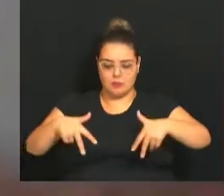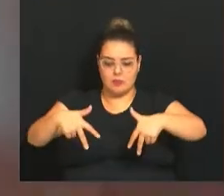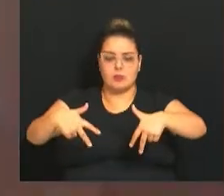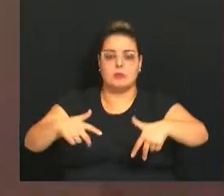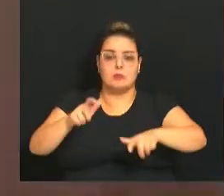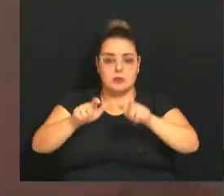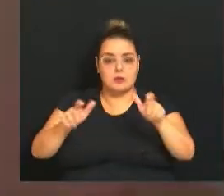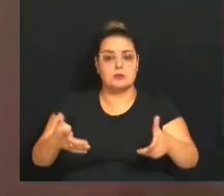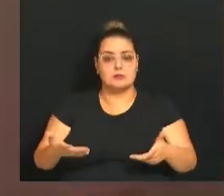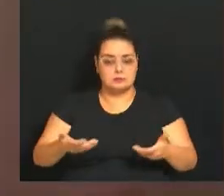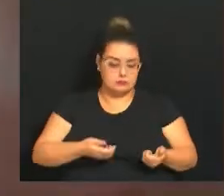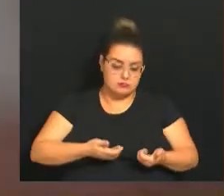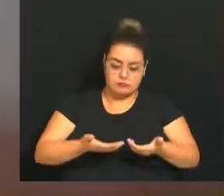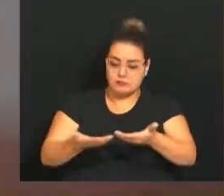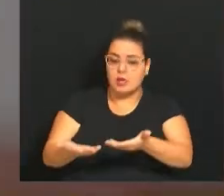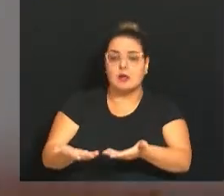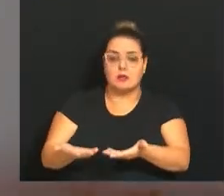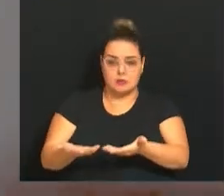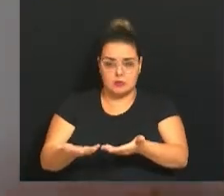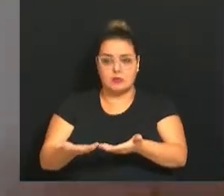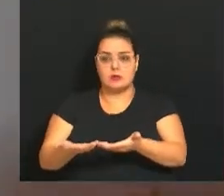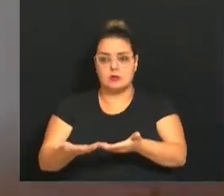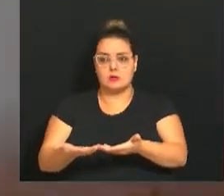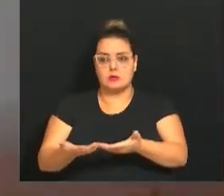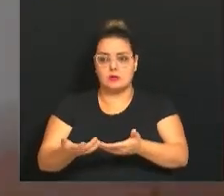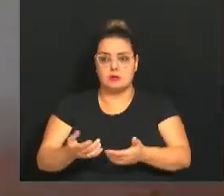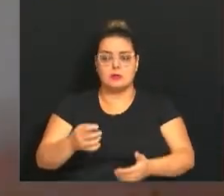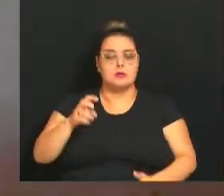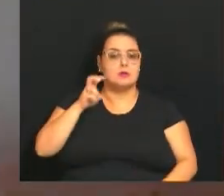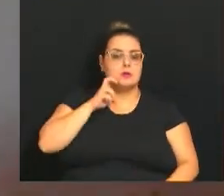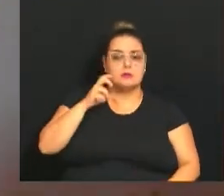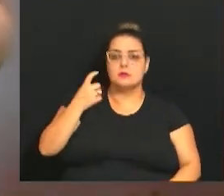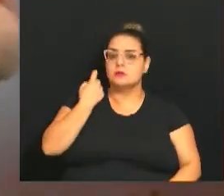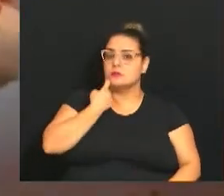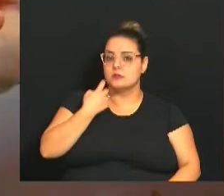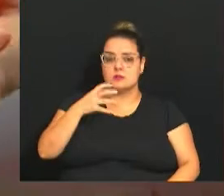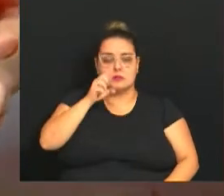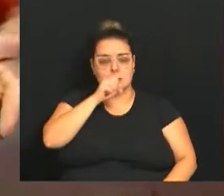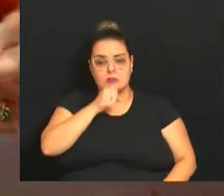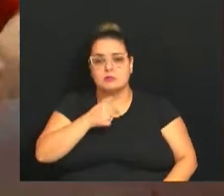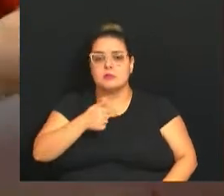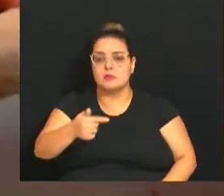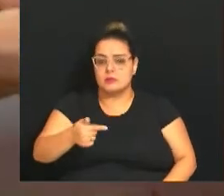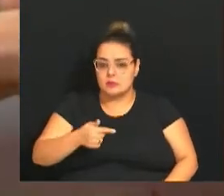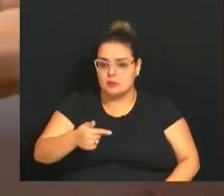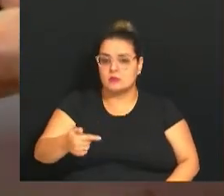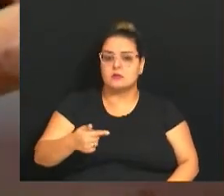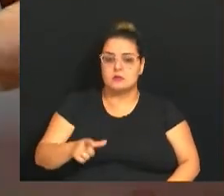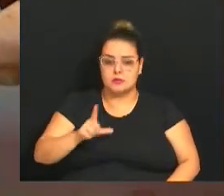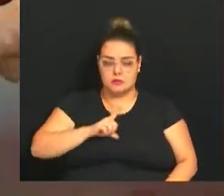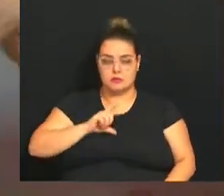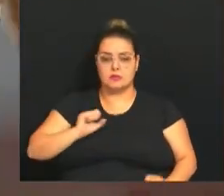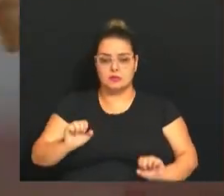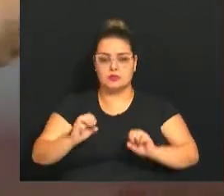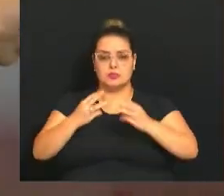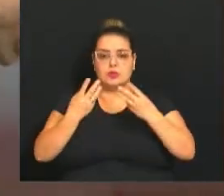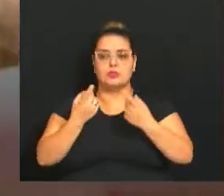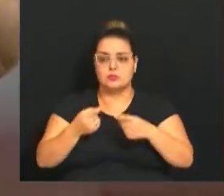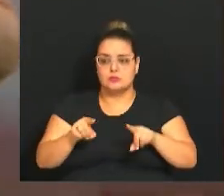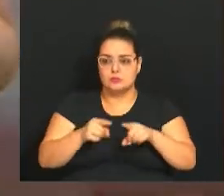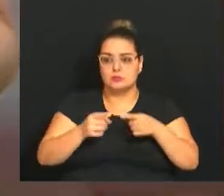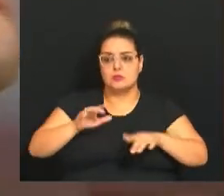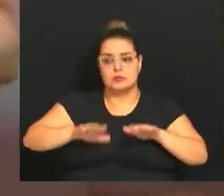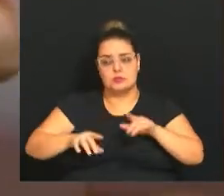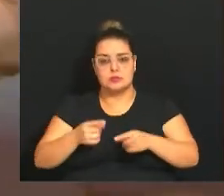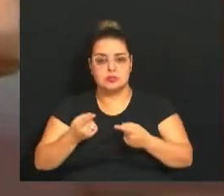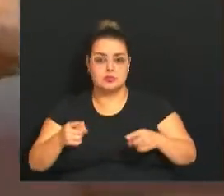façam apresentações aqui. Então, em geral, às quintas, sextas ou sábados, semanalmente a gente tem shows musicais aqui. Às vezes é de música, às